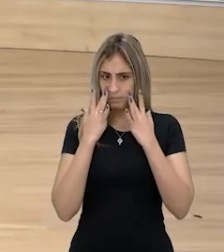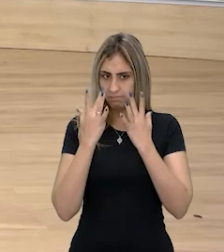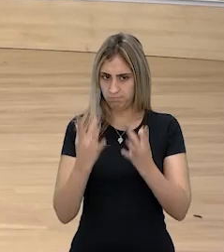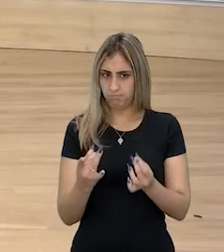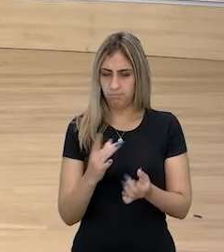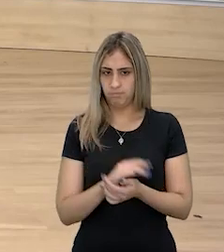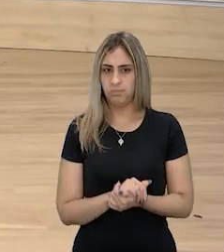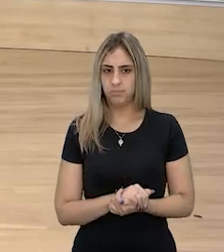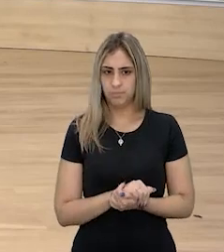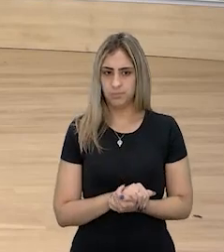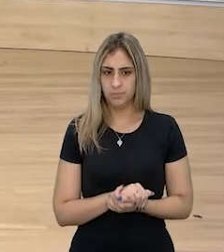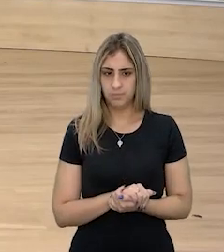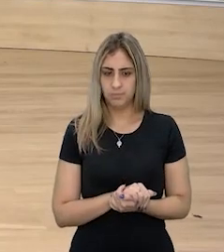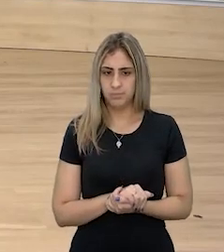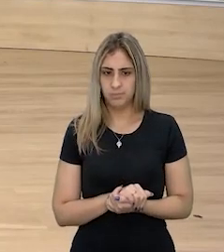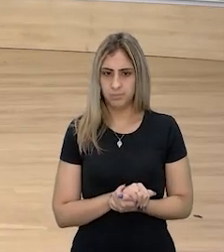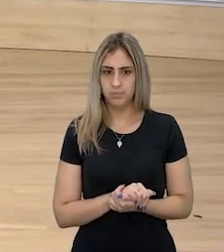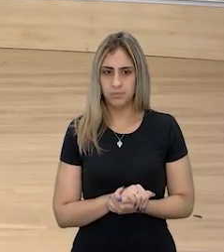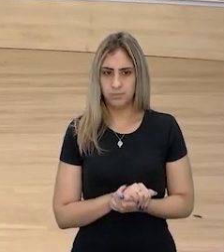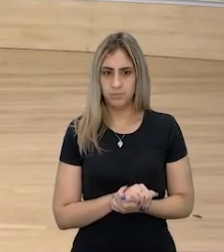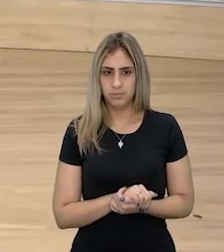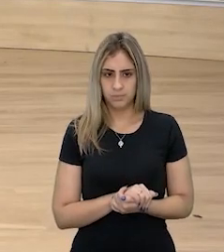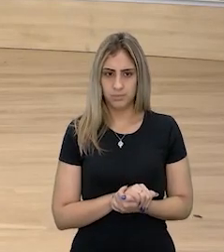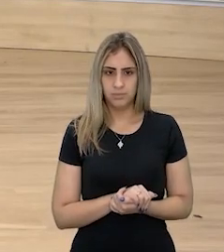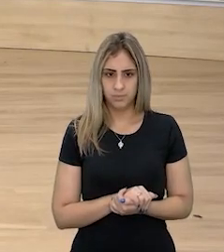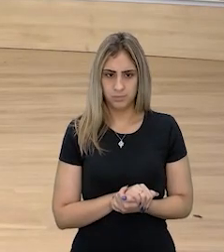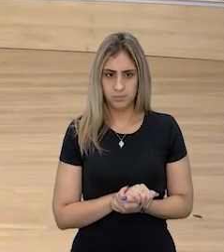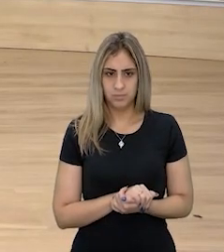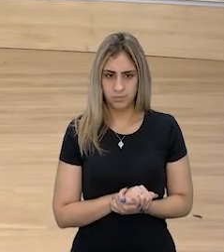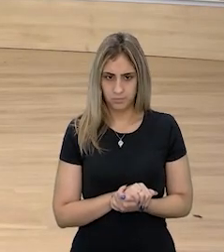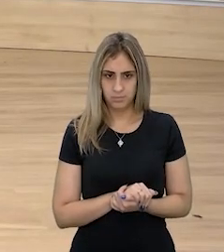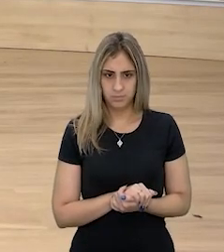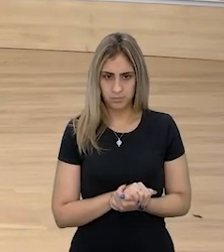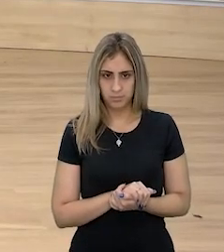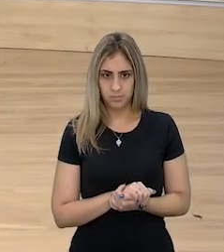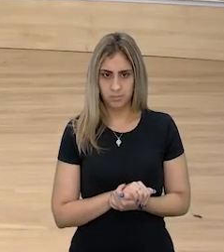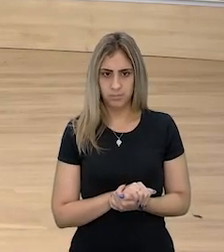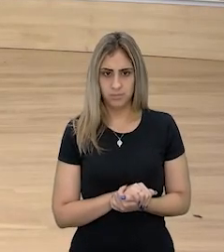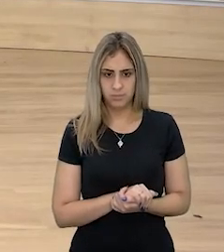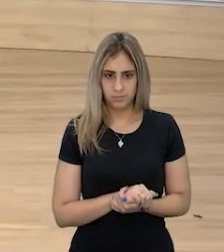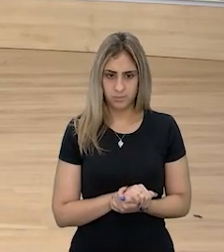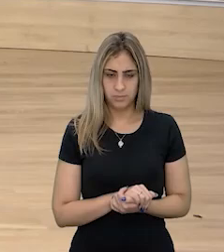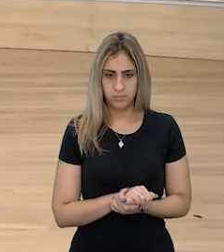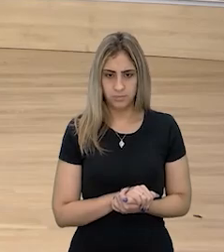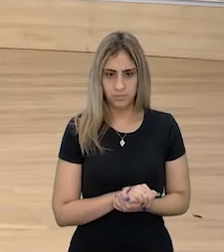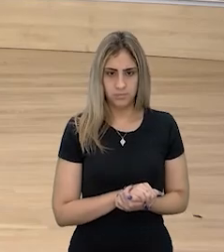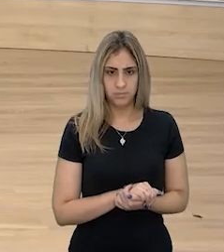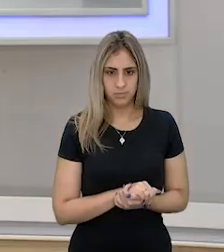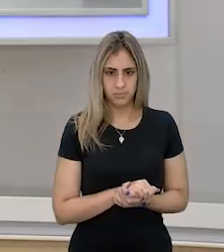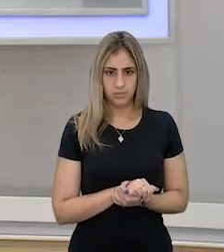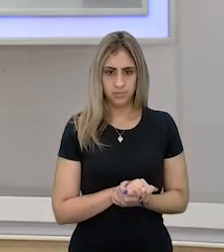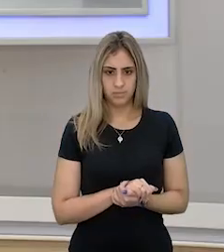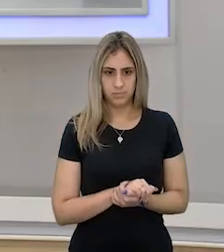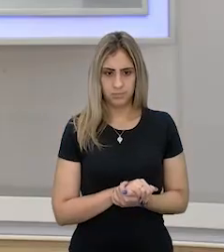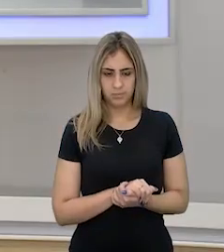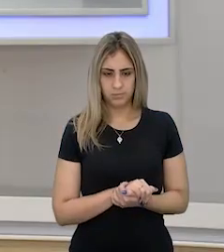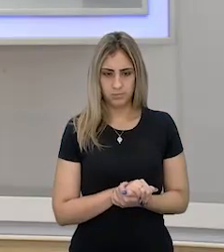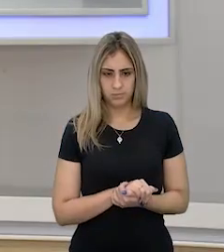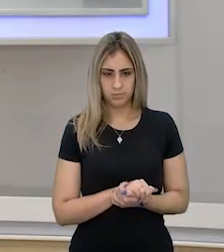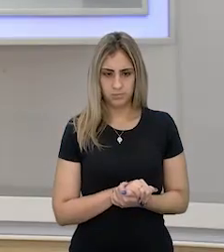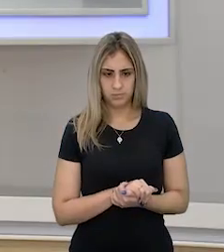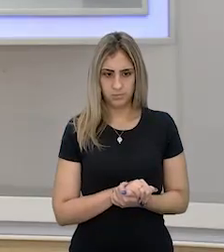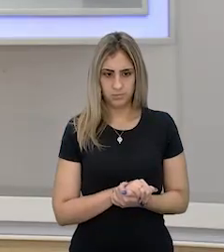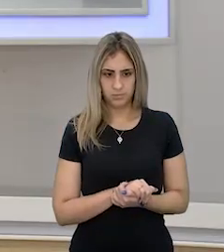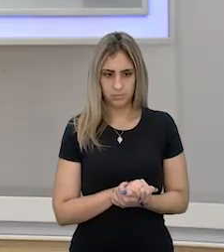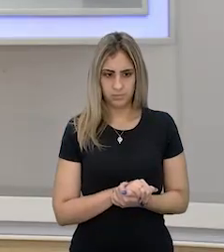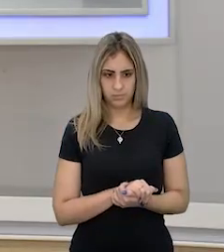Pum. Tá? Aí agora a segunda ou terceira pessoa fica aqui na minha frente. Não é fácil isso não, hein? Dá um chute na minha coxa.